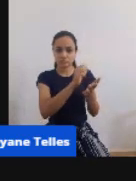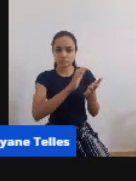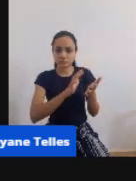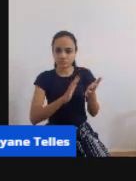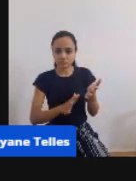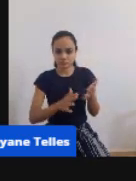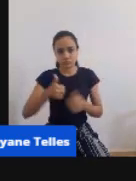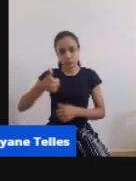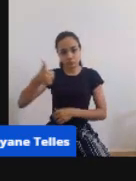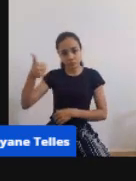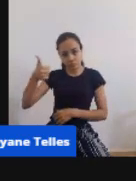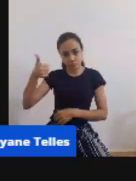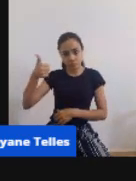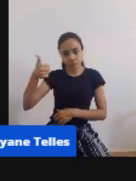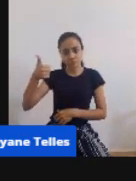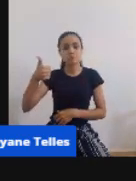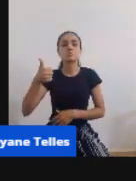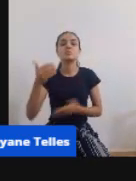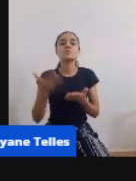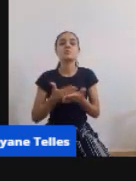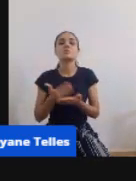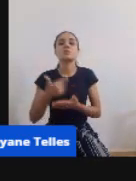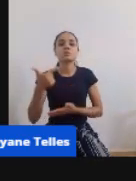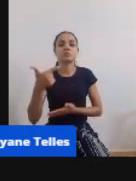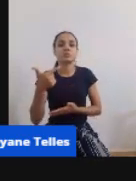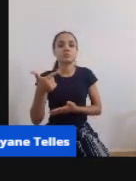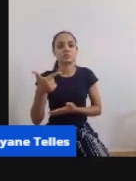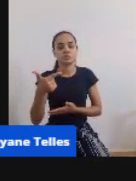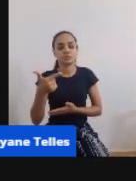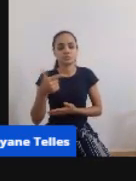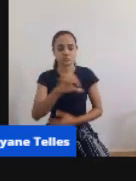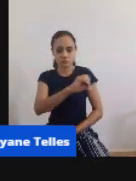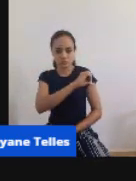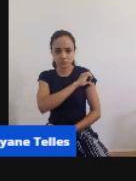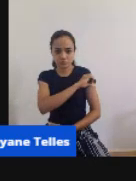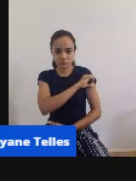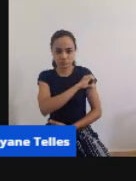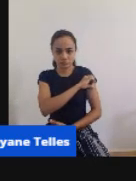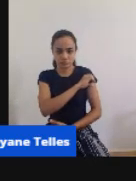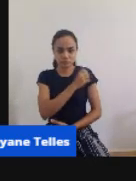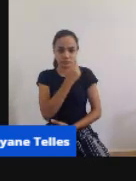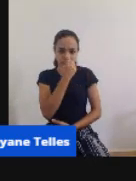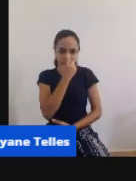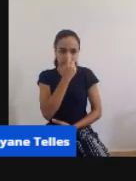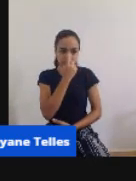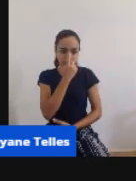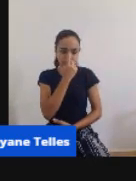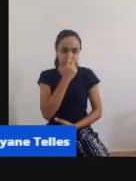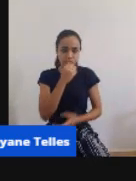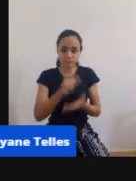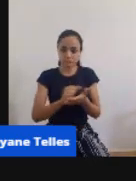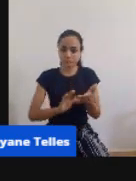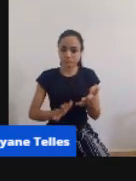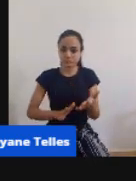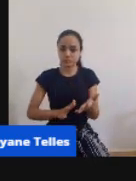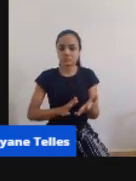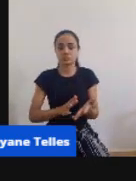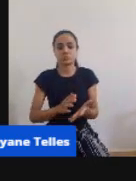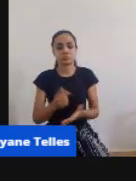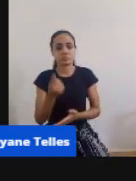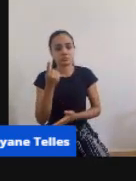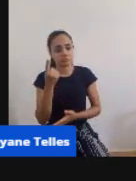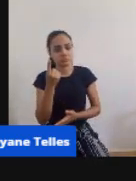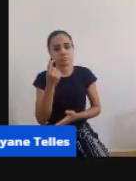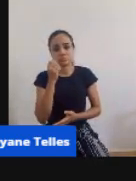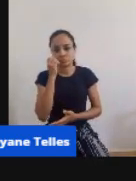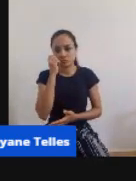no caderno 2 do 9º ano, tá? E essa atividade 1, ela diz o seguinte: na